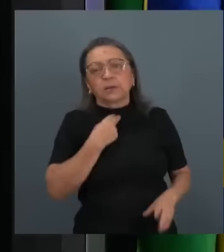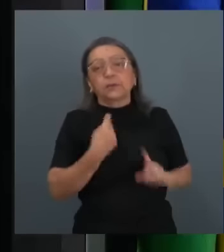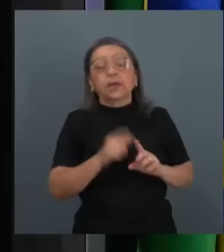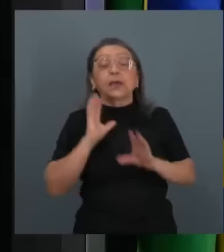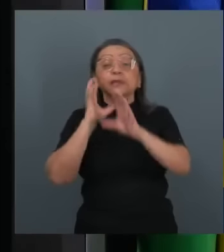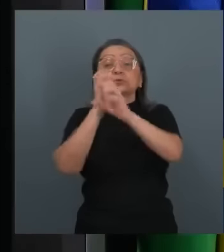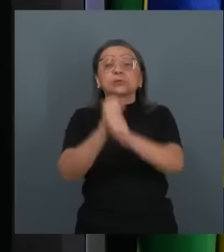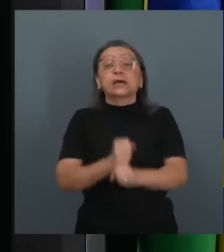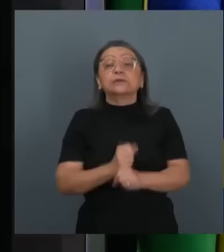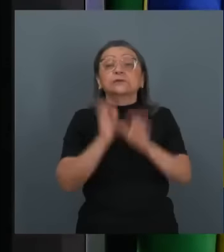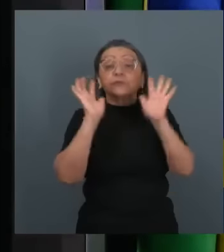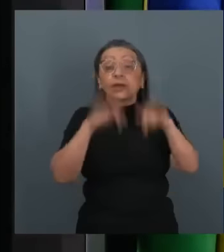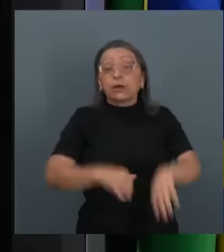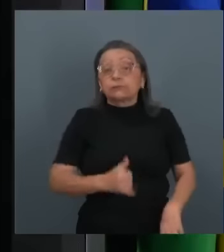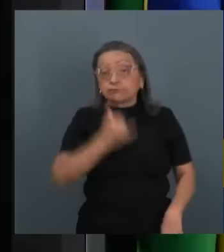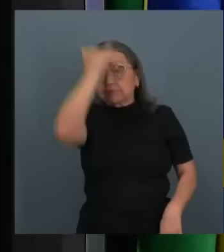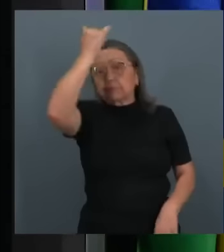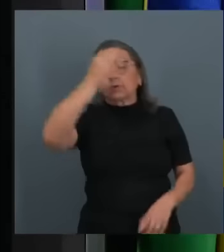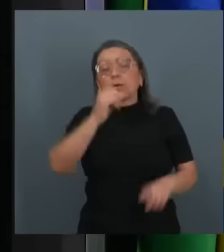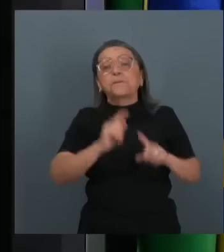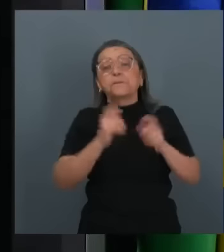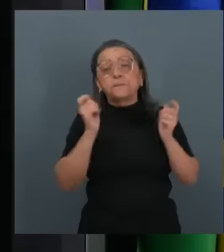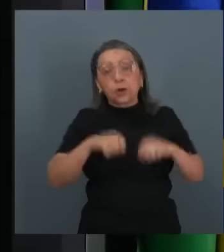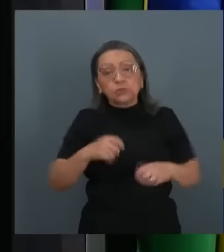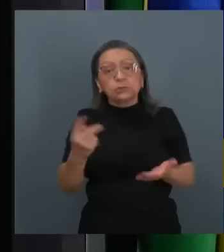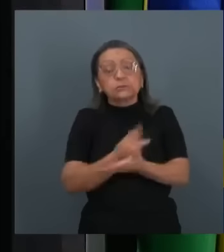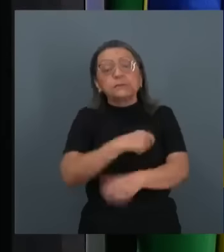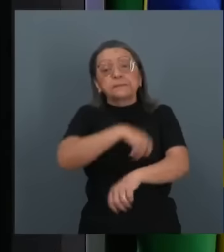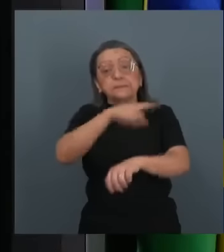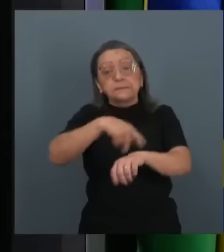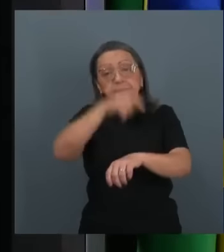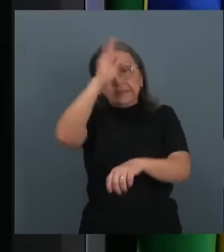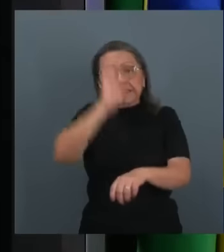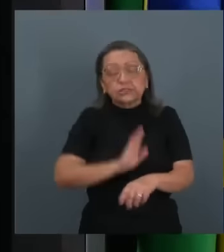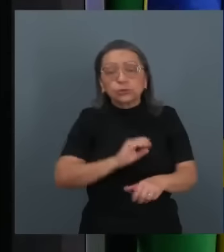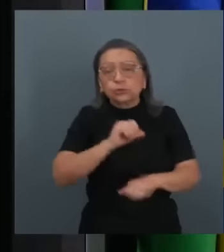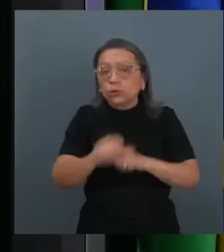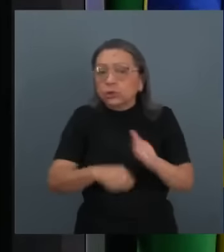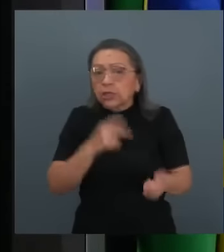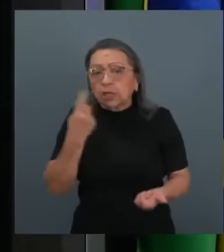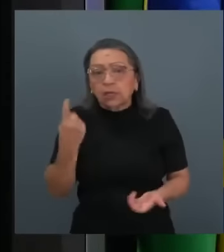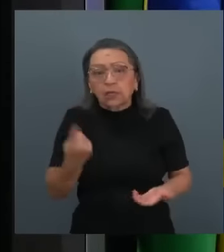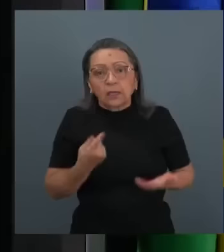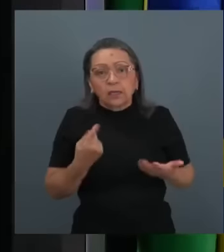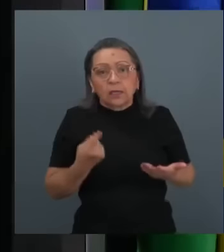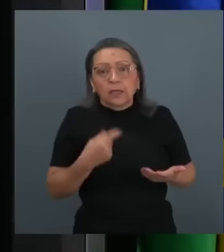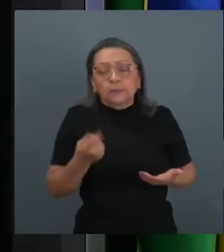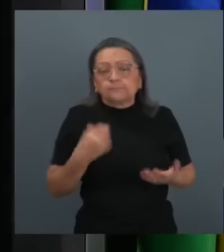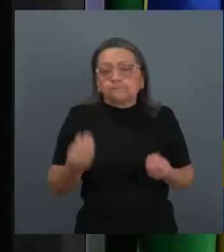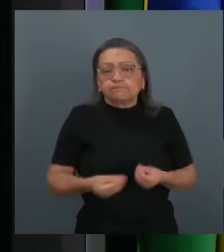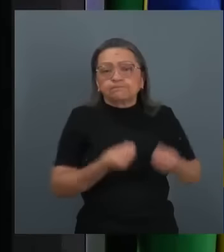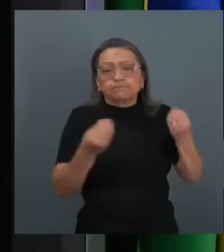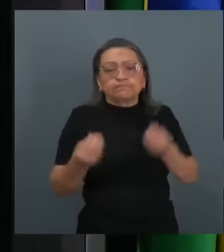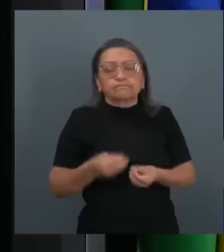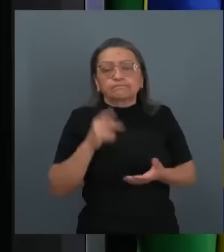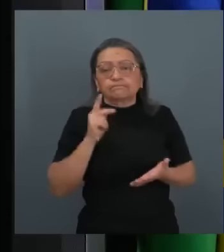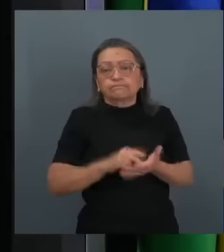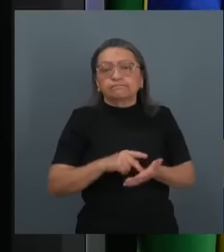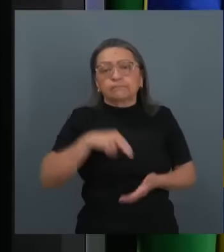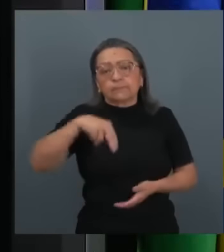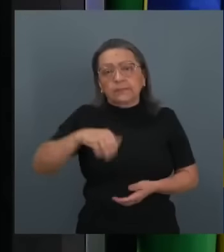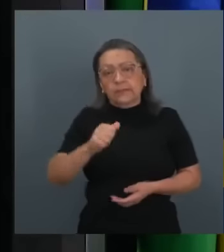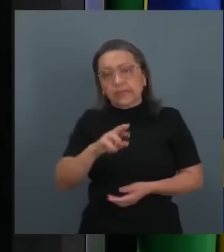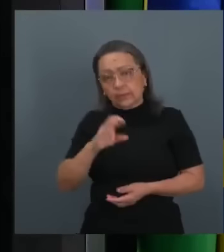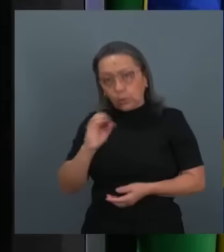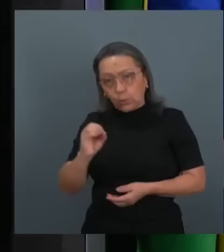é catastrófico, com o Brasil podendo se tornar, de vez, um verdadeiro